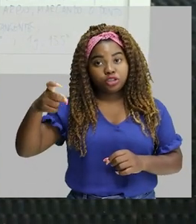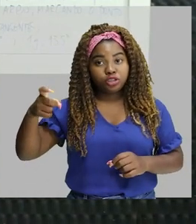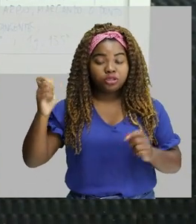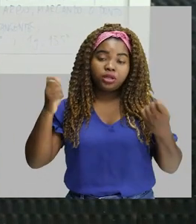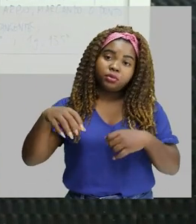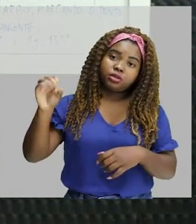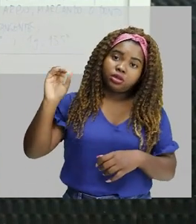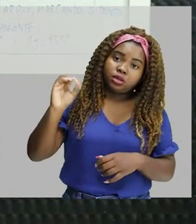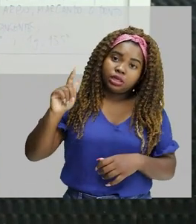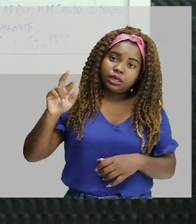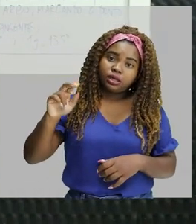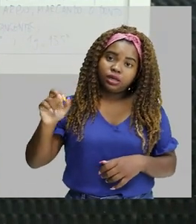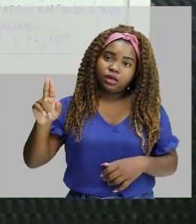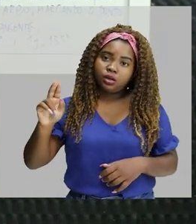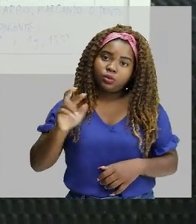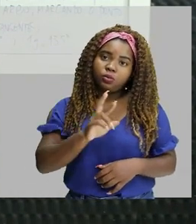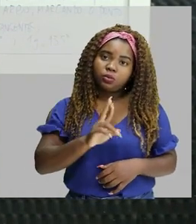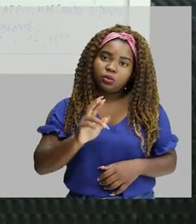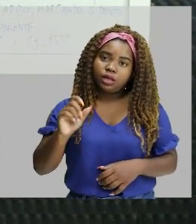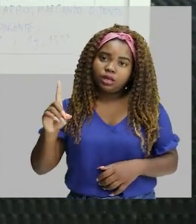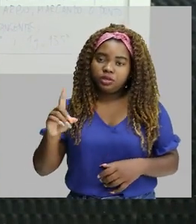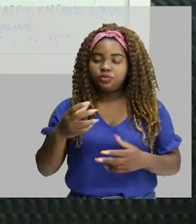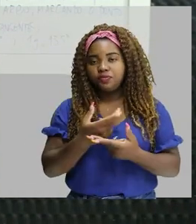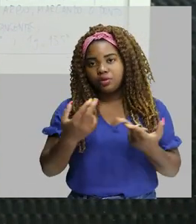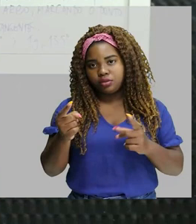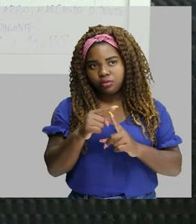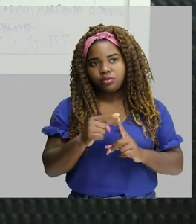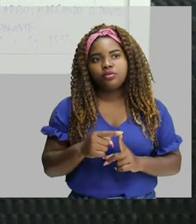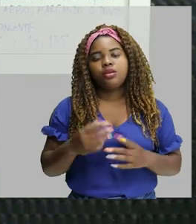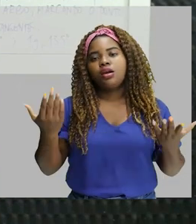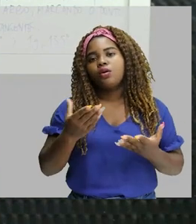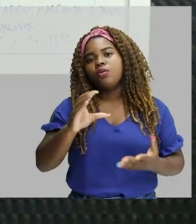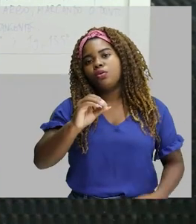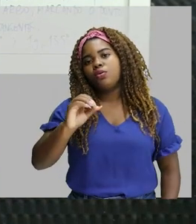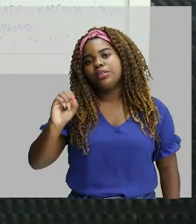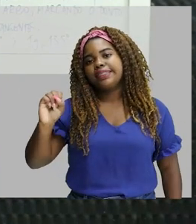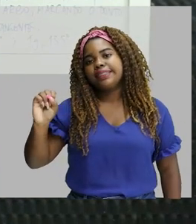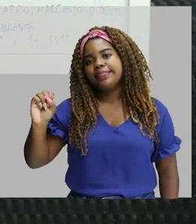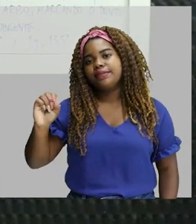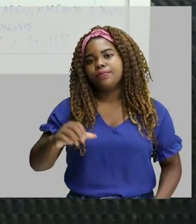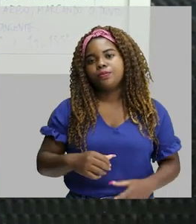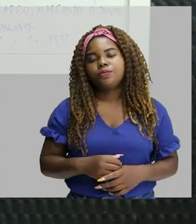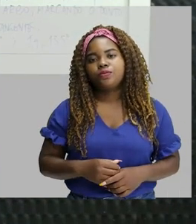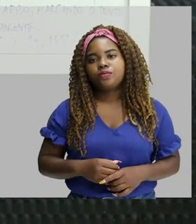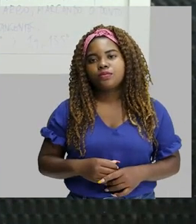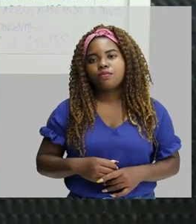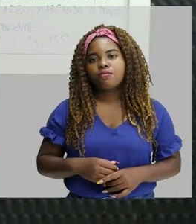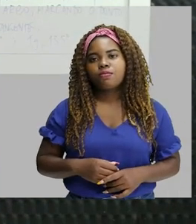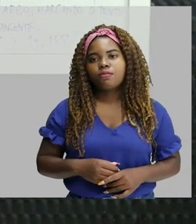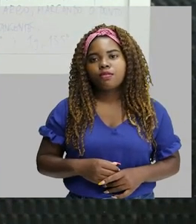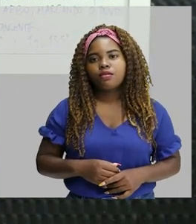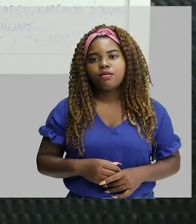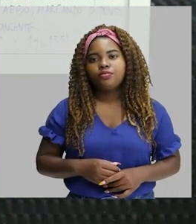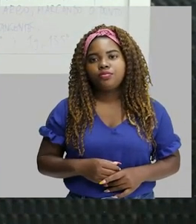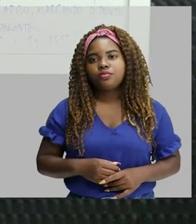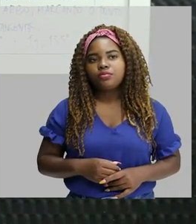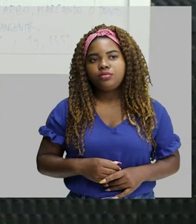graus x pode ser dado em radiano eu quero obter agora o cosseno desse ângulo Então vamos vamos ler considerando um arco de